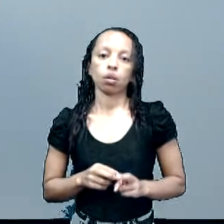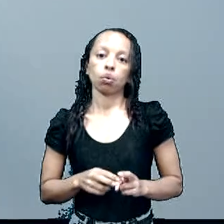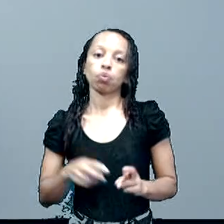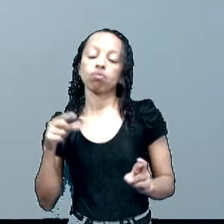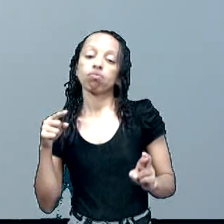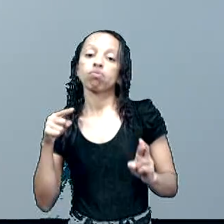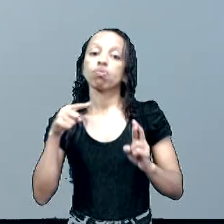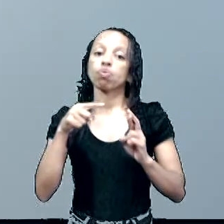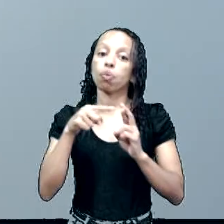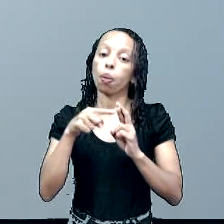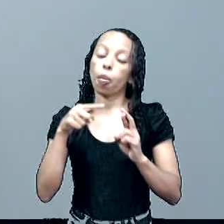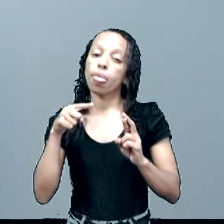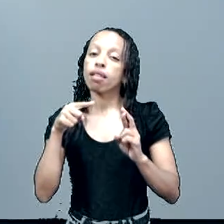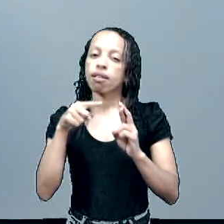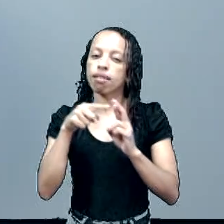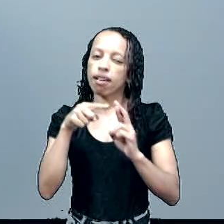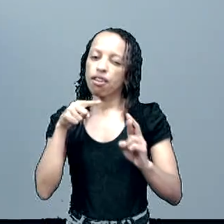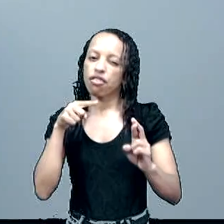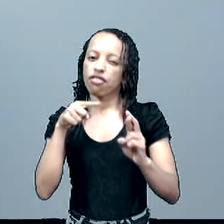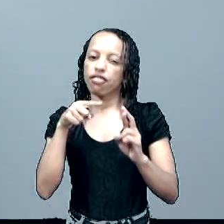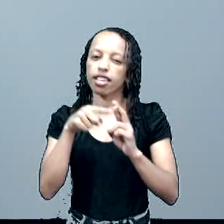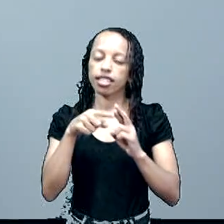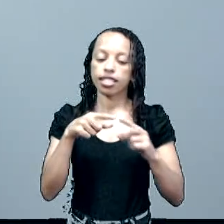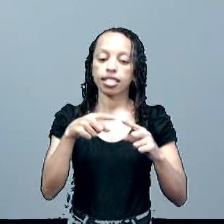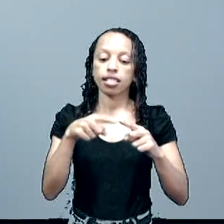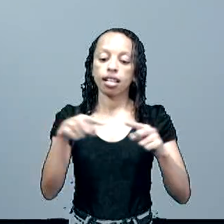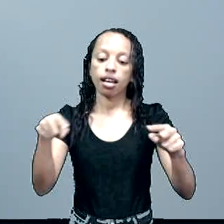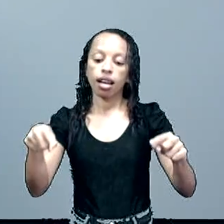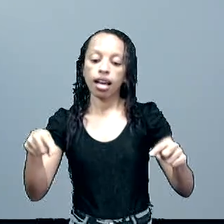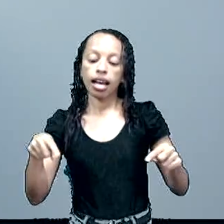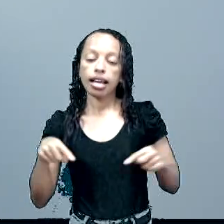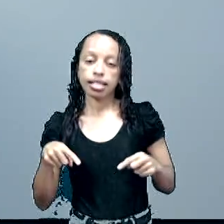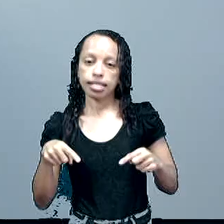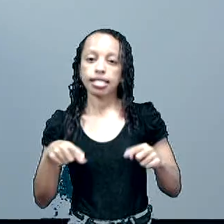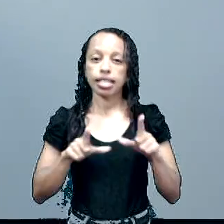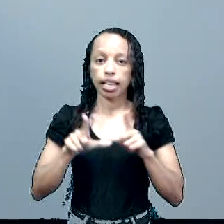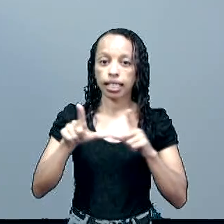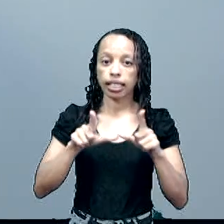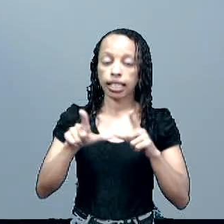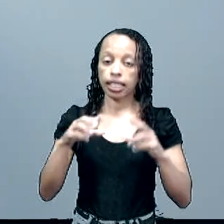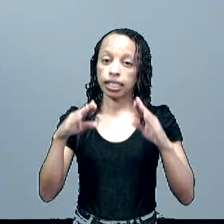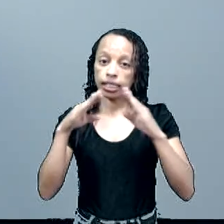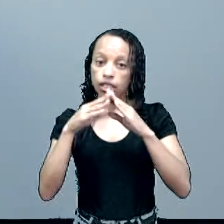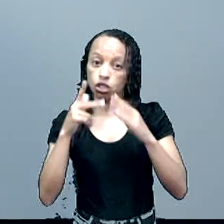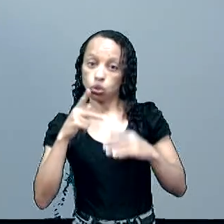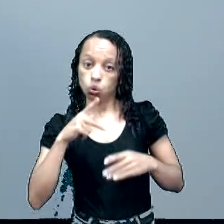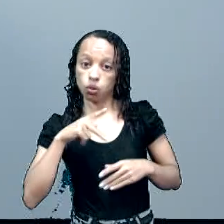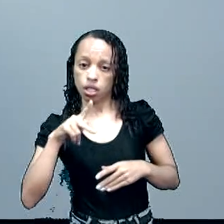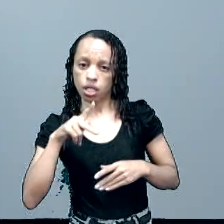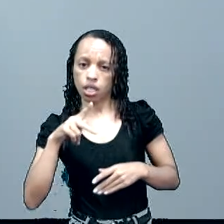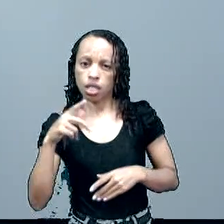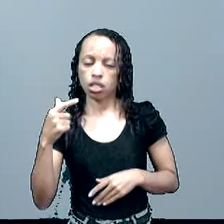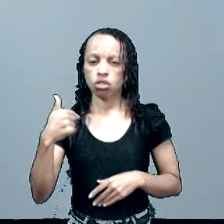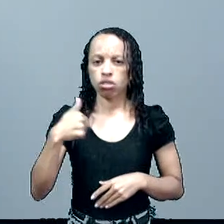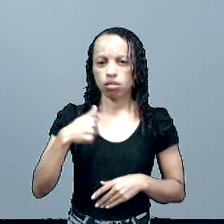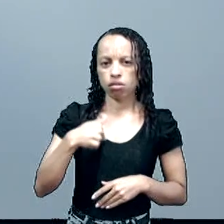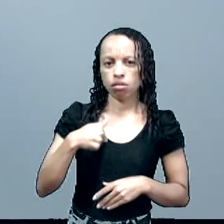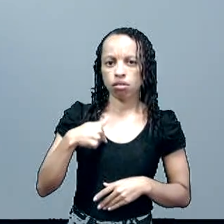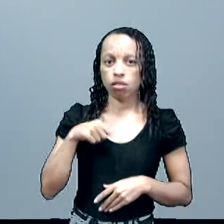a sala da sua casa e esse referencial for você e aí você olha para